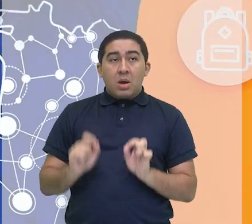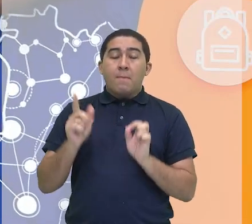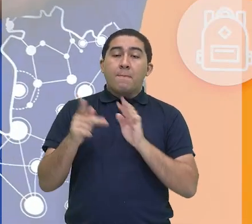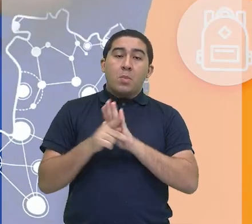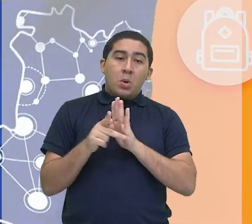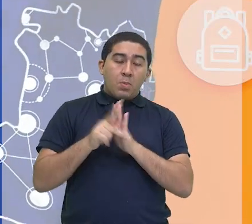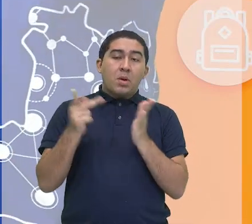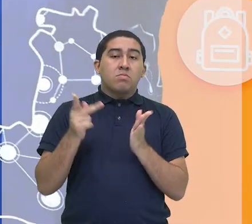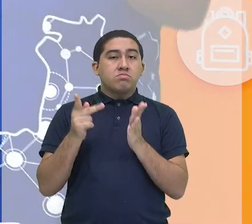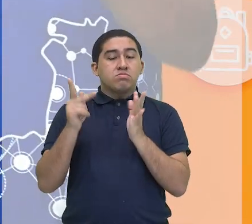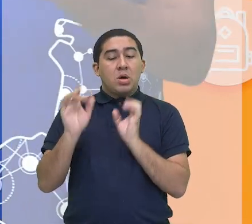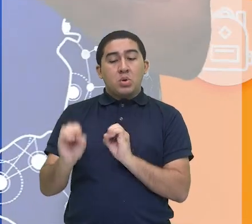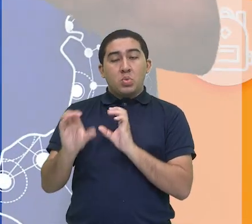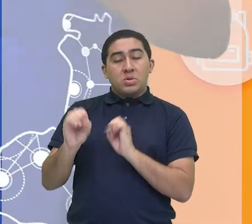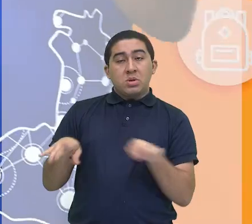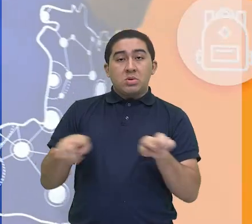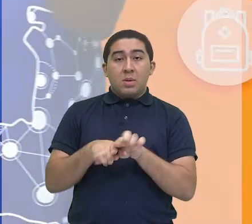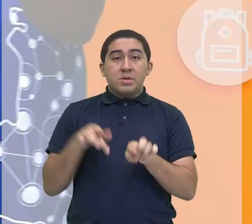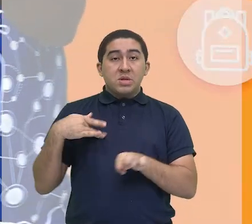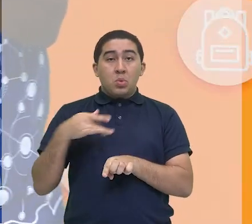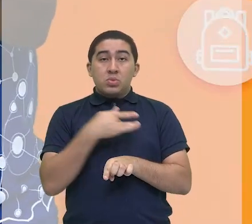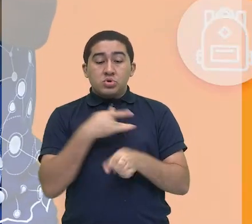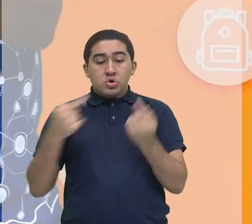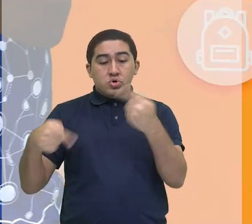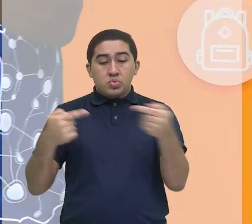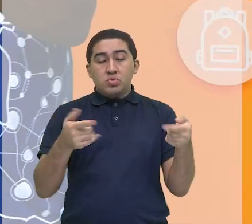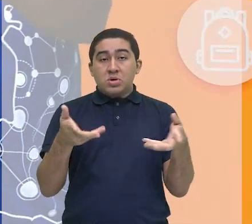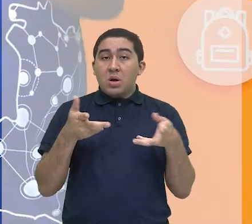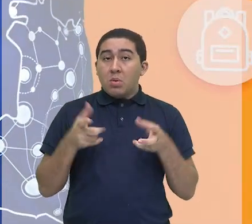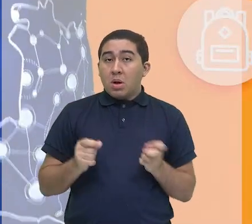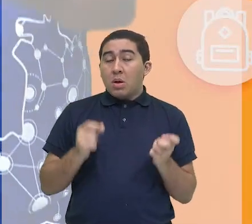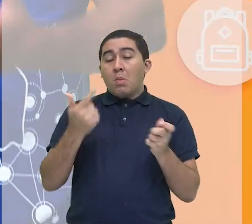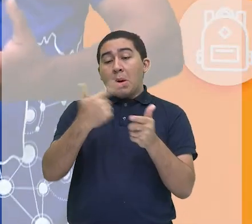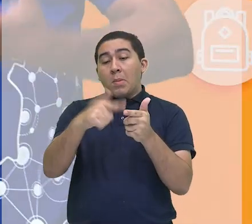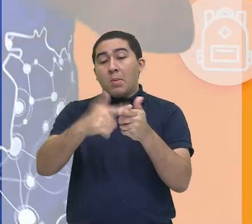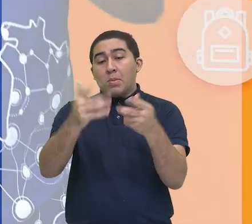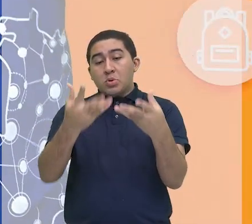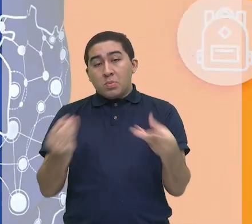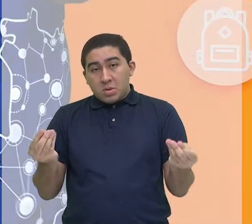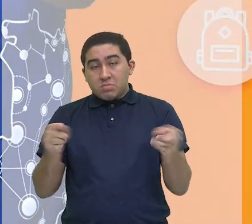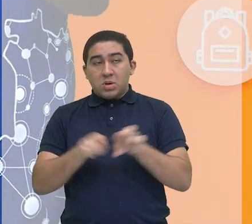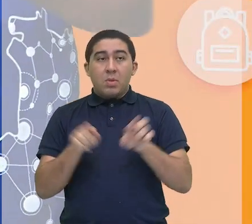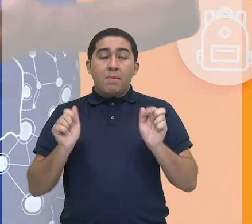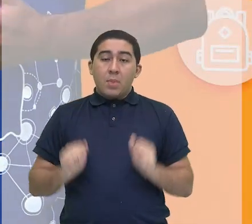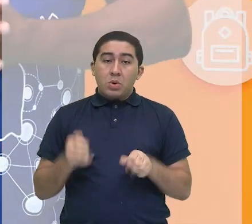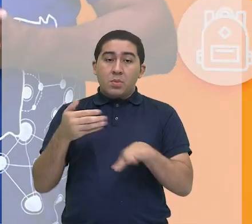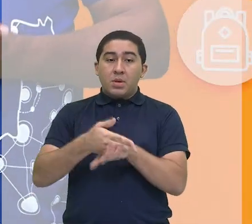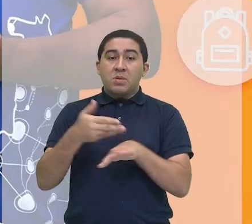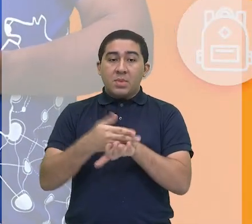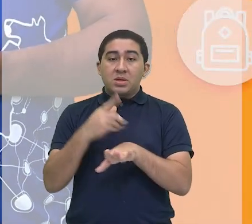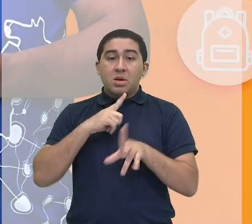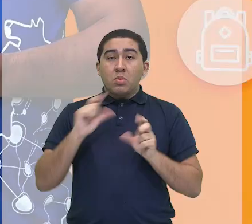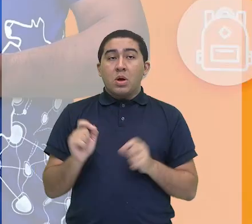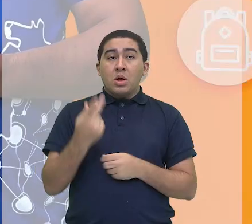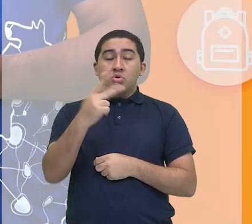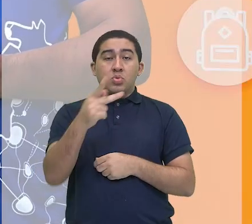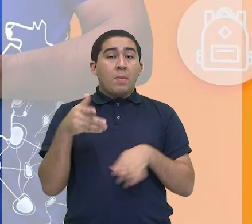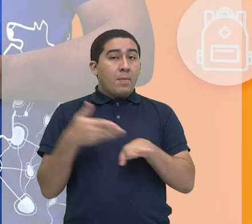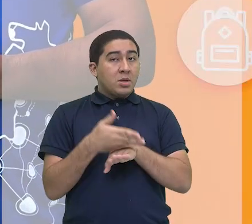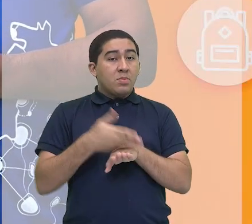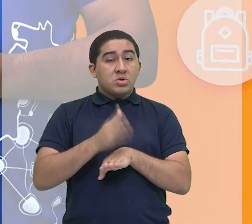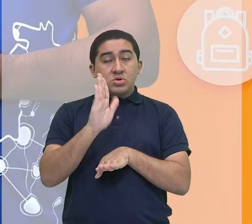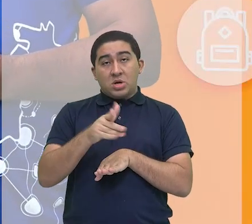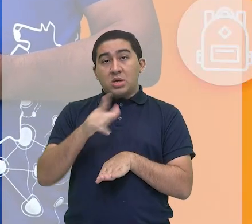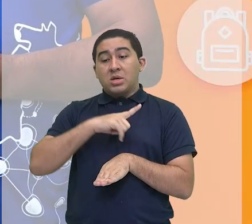da saúde, e discute-se lá para buscar uma solução. E você pode participar levando também a sua, né, participação